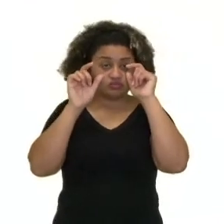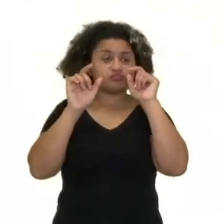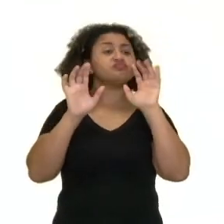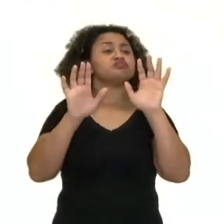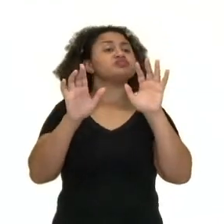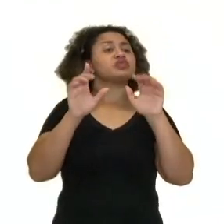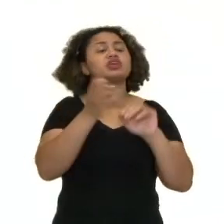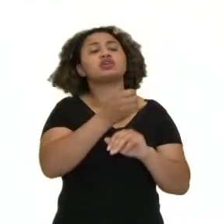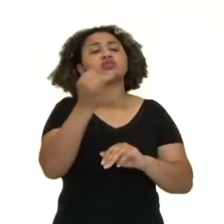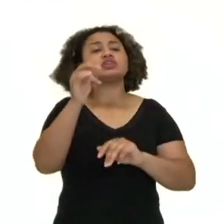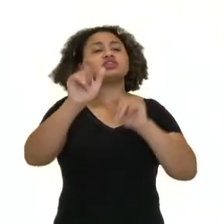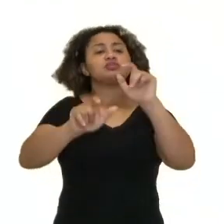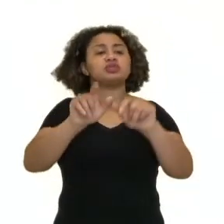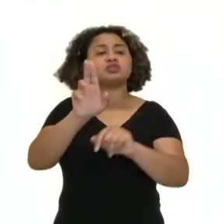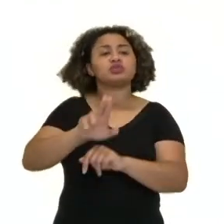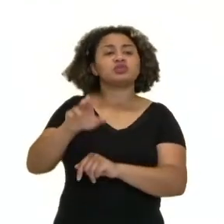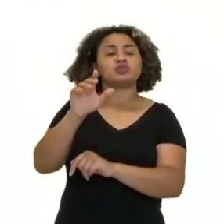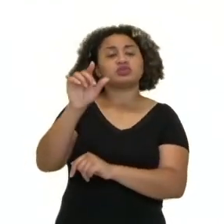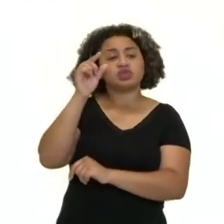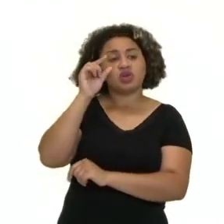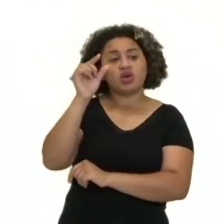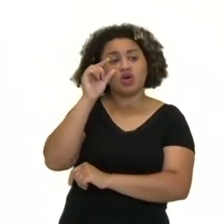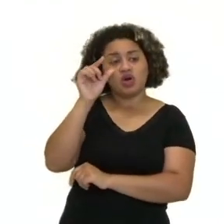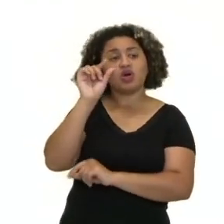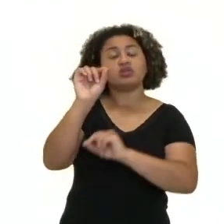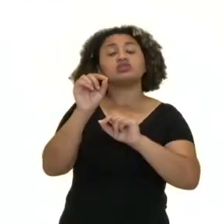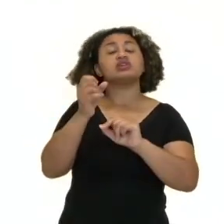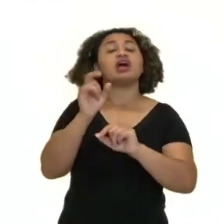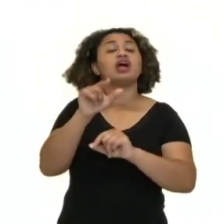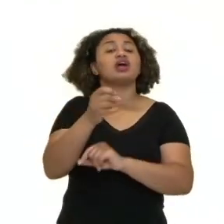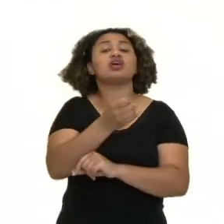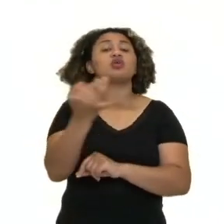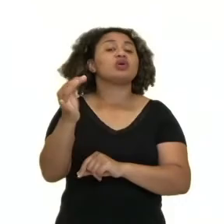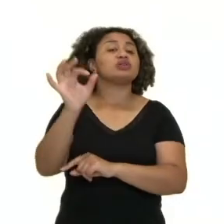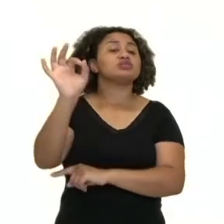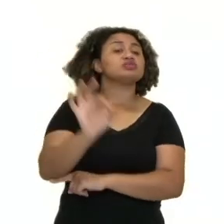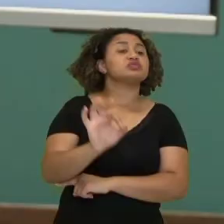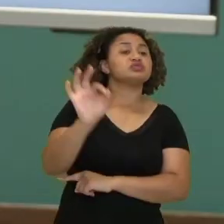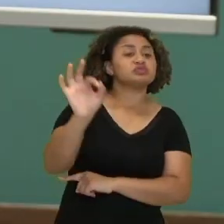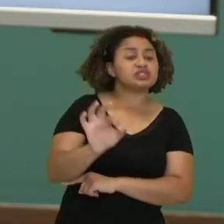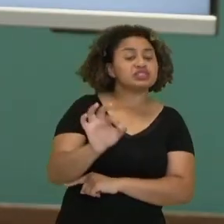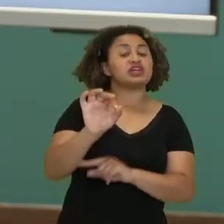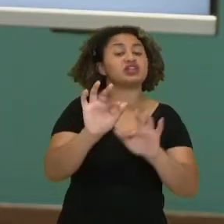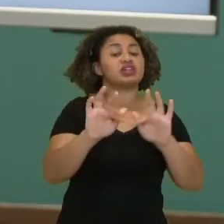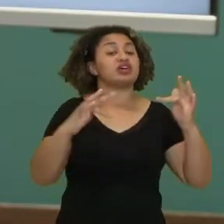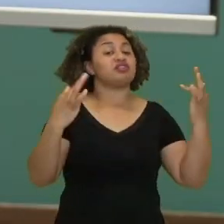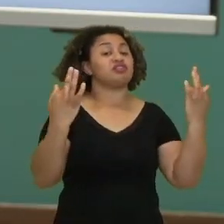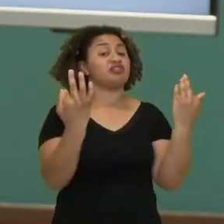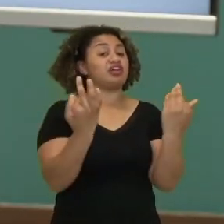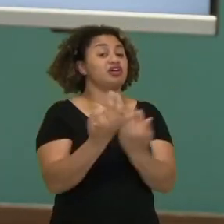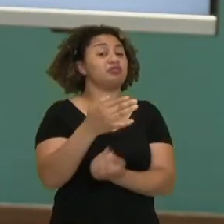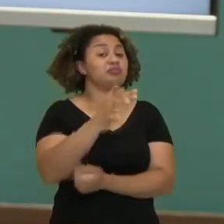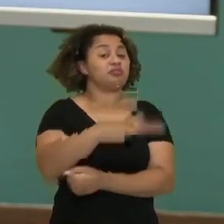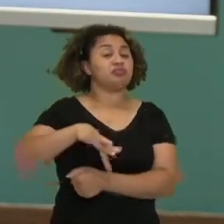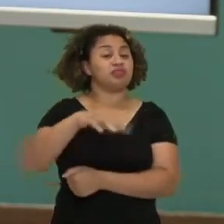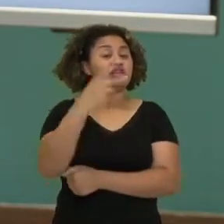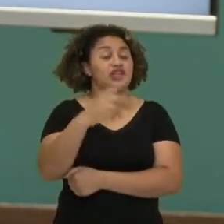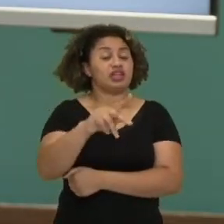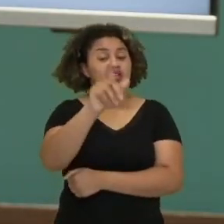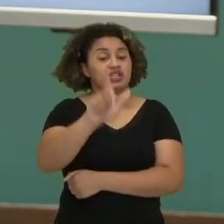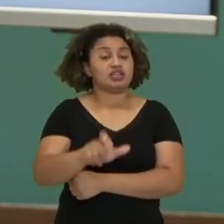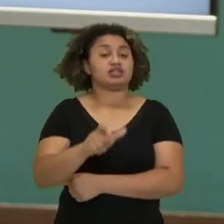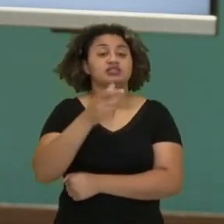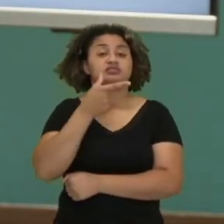O número de pessoas que usam óculos representa quantos por cento do grupo familiar de